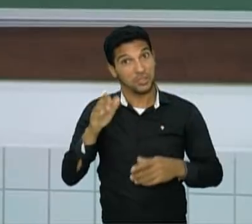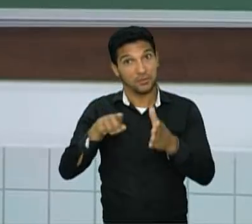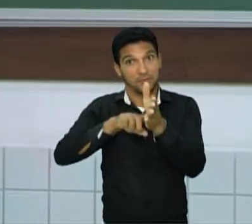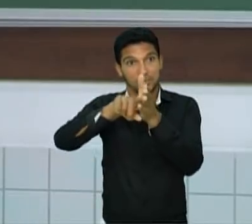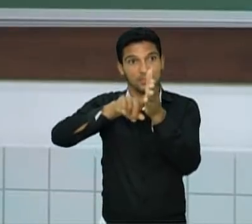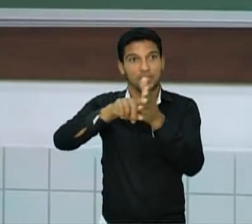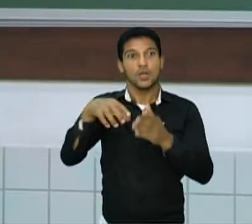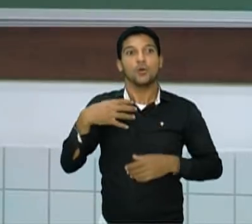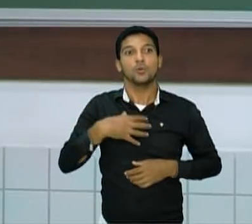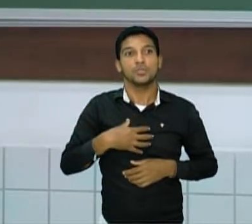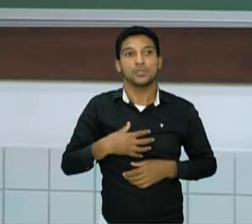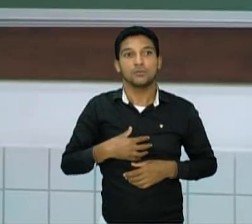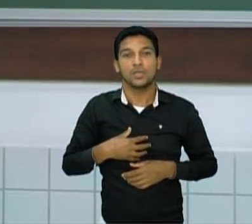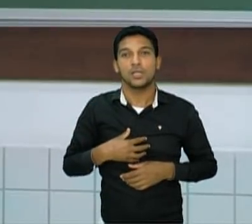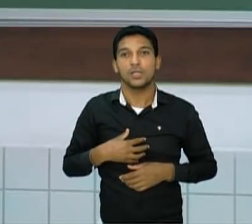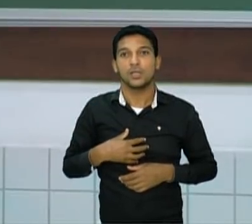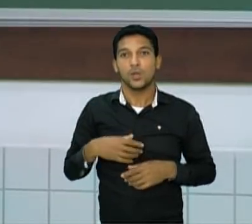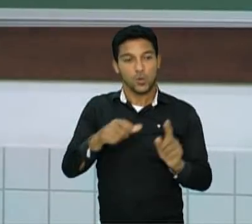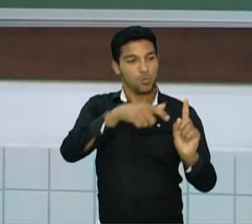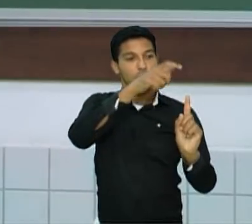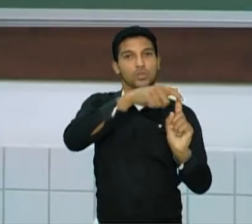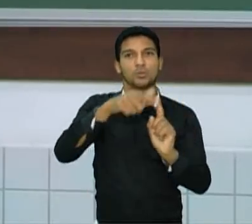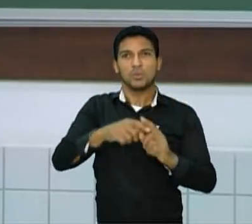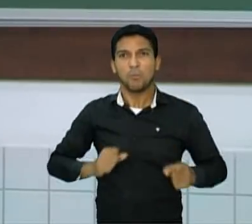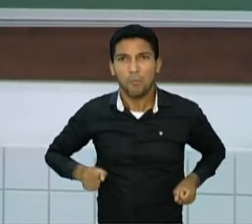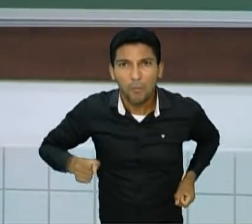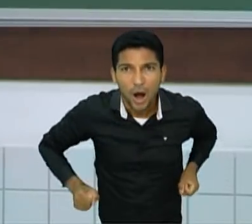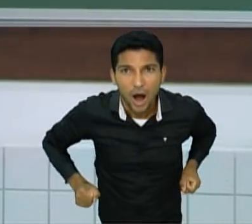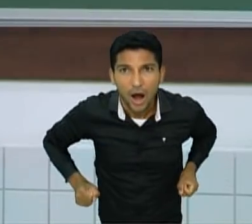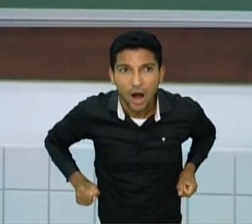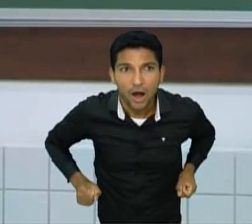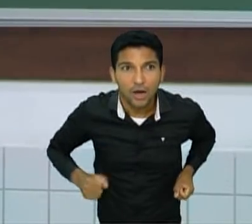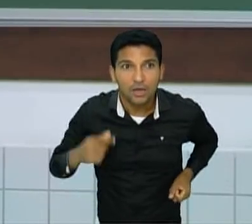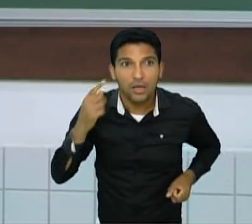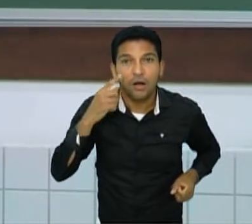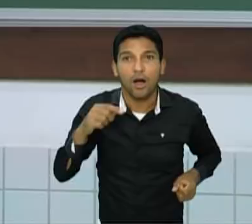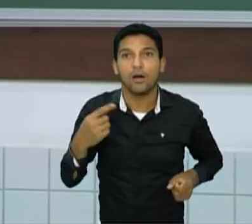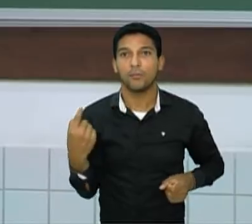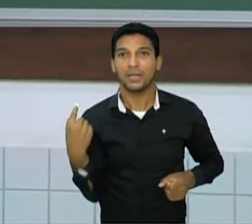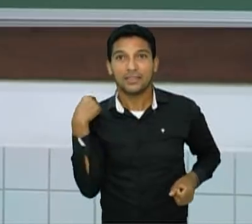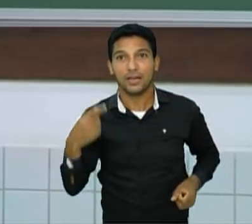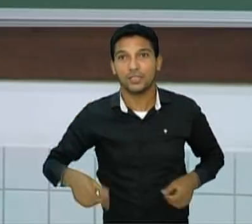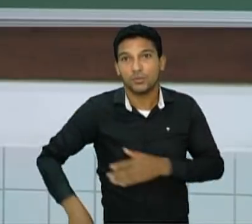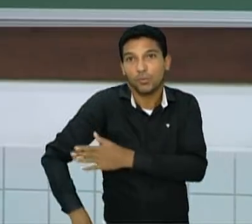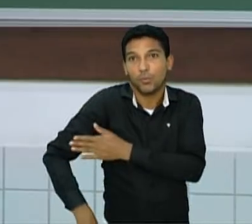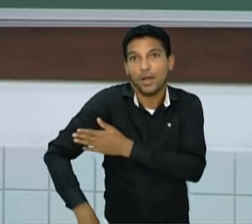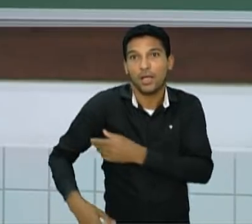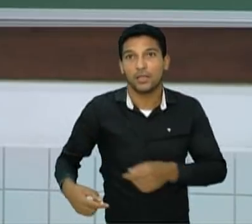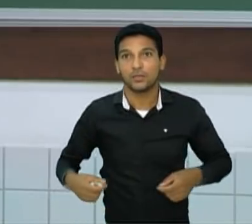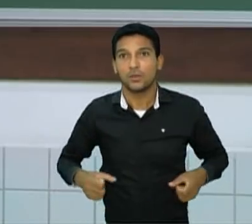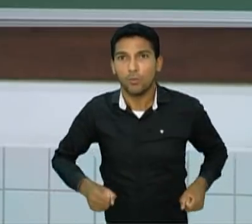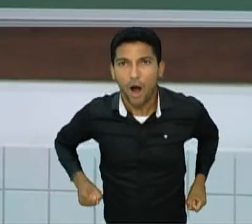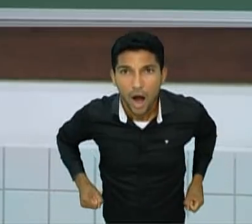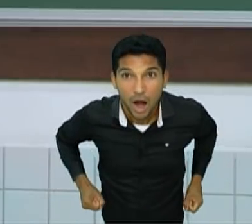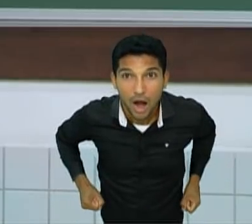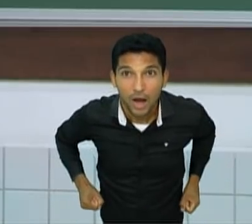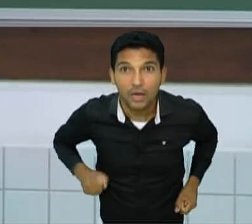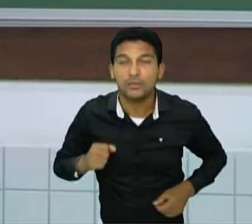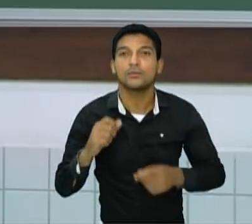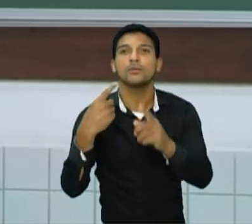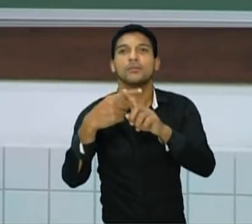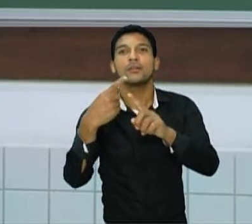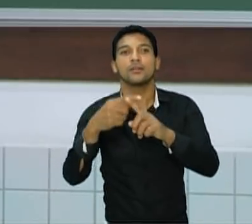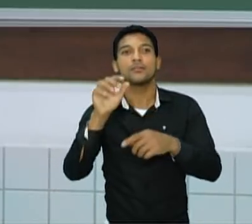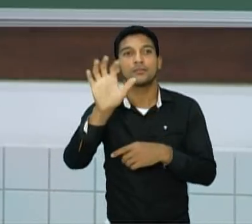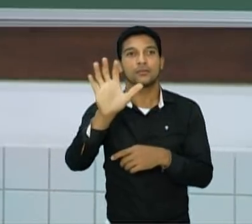jeito deles mostrarem as personagens correndo é com esses bracinhos para trás. Não sei por que eles são assim. Mas o